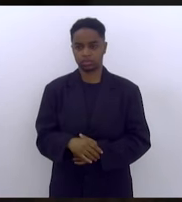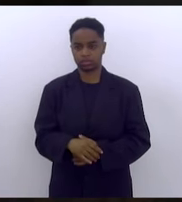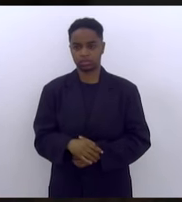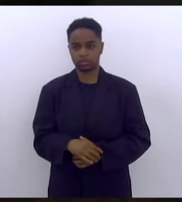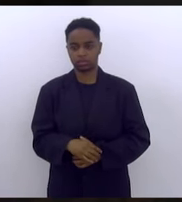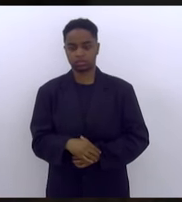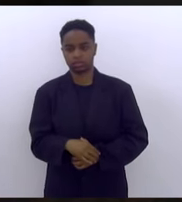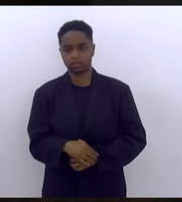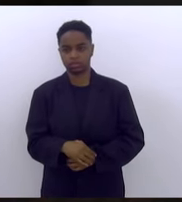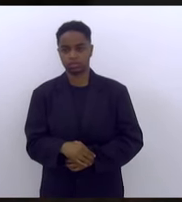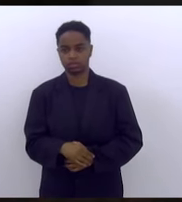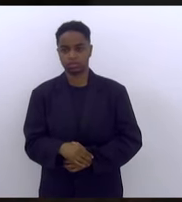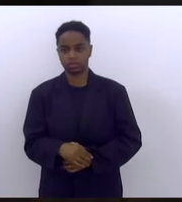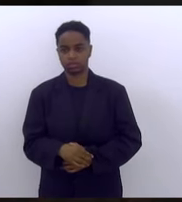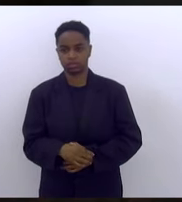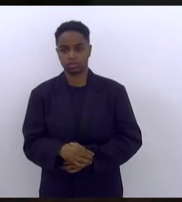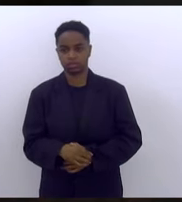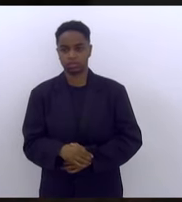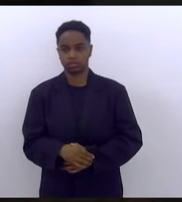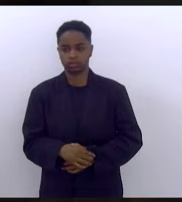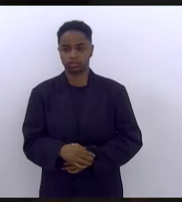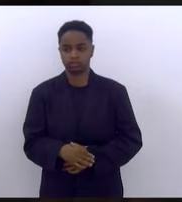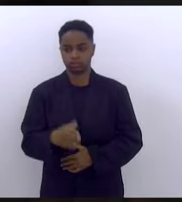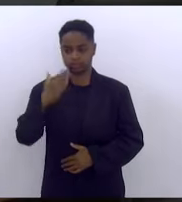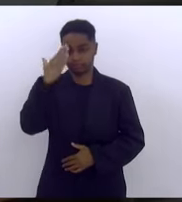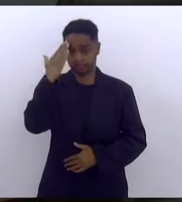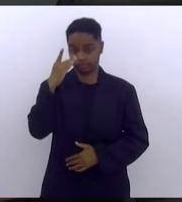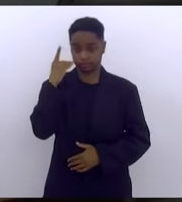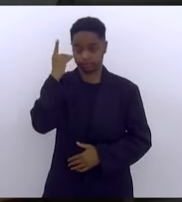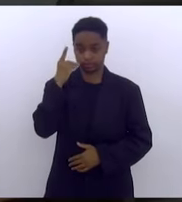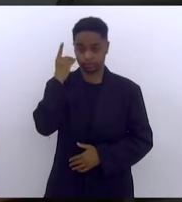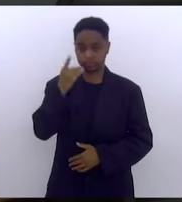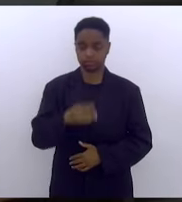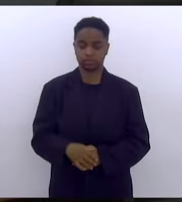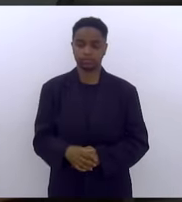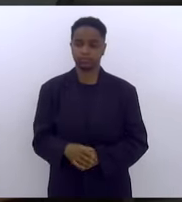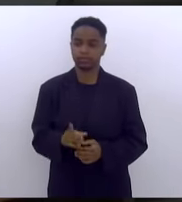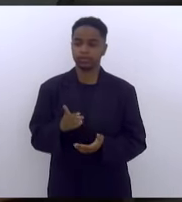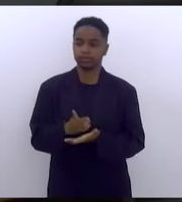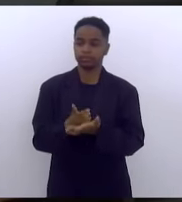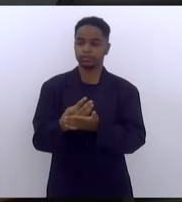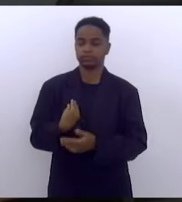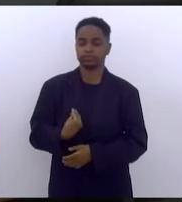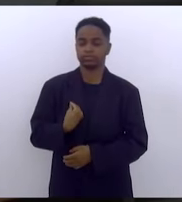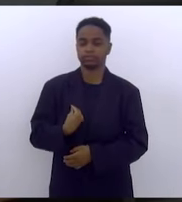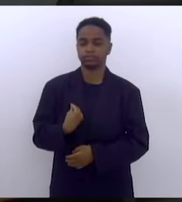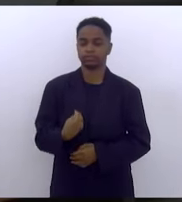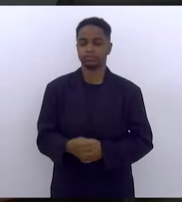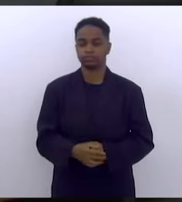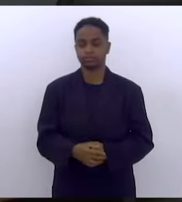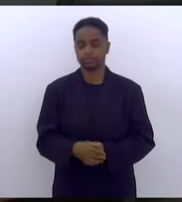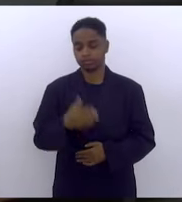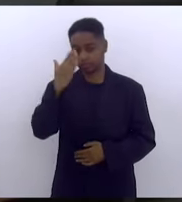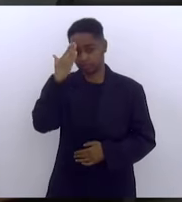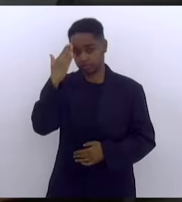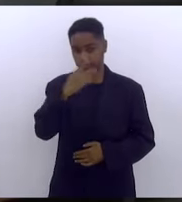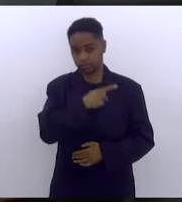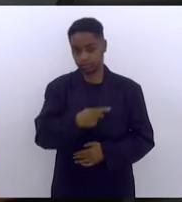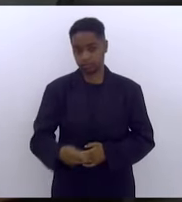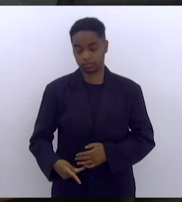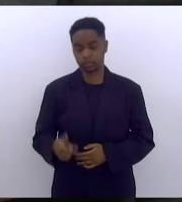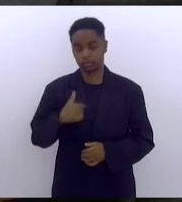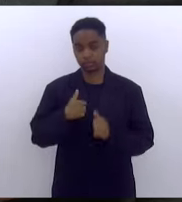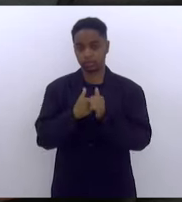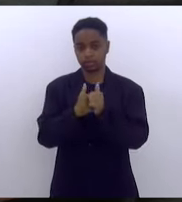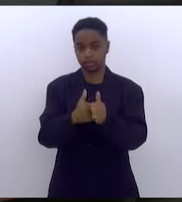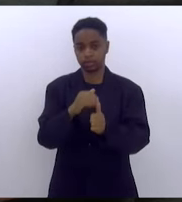pai, obrigado, meu nobre deputado, sempre presente. Obrigado, presidente. Acompanho